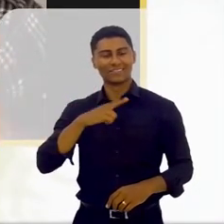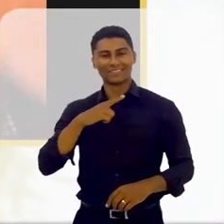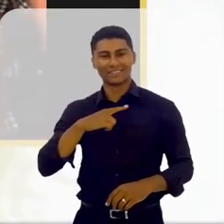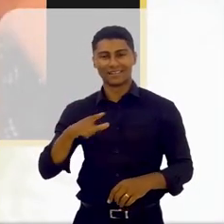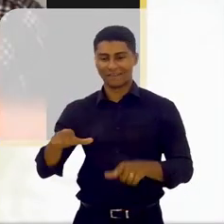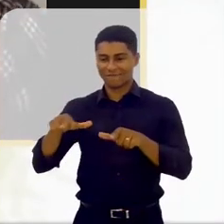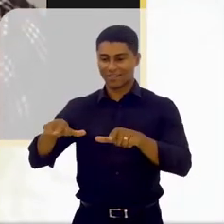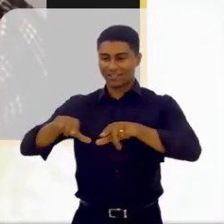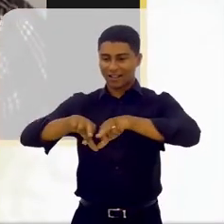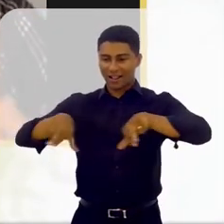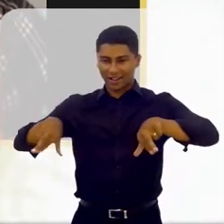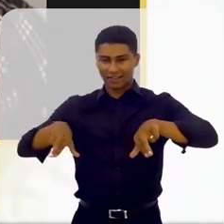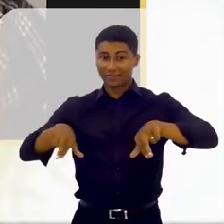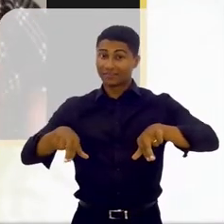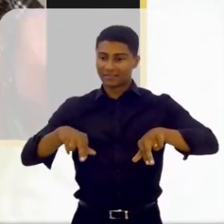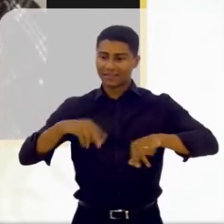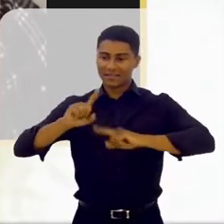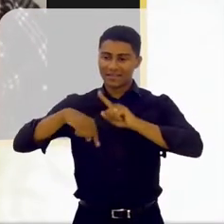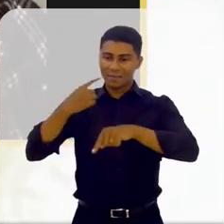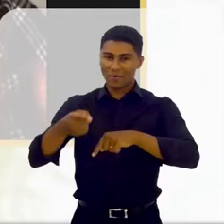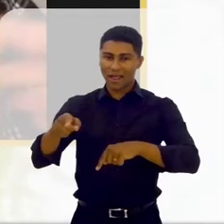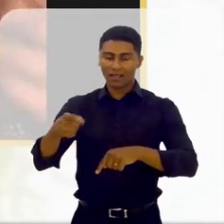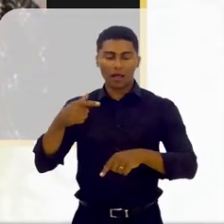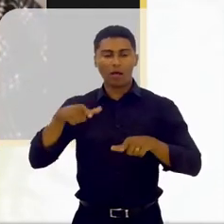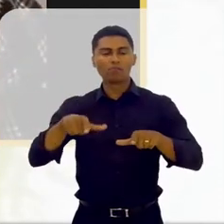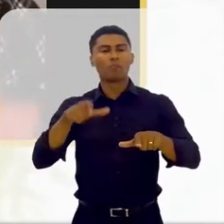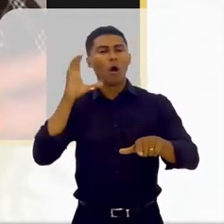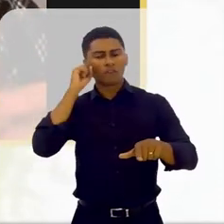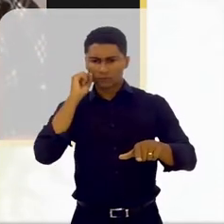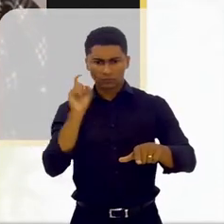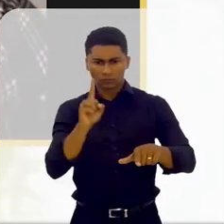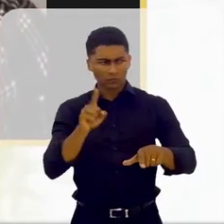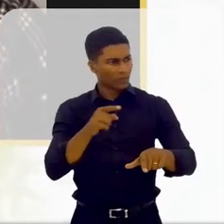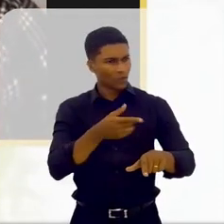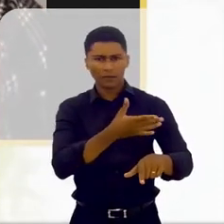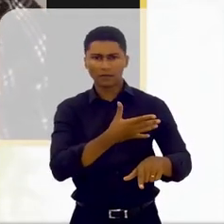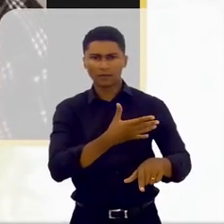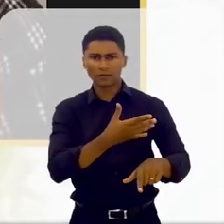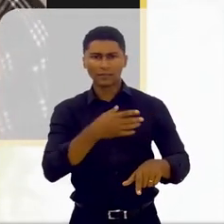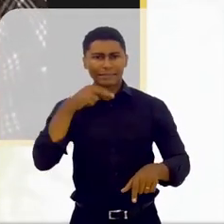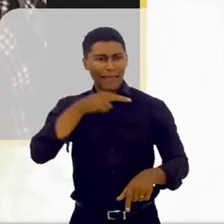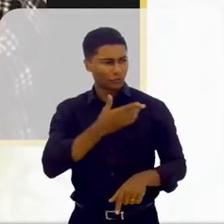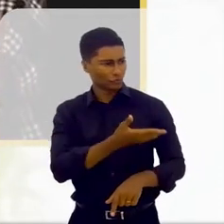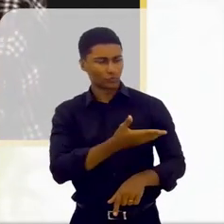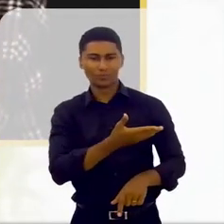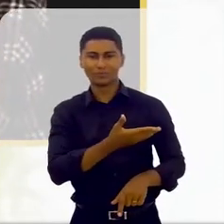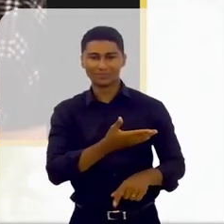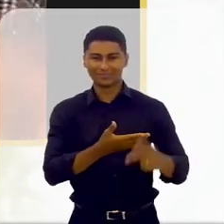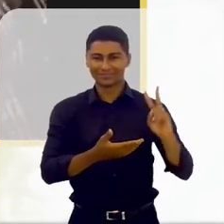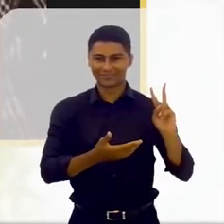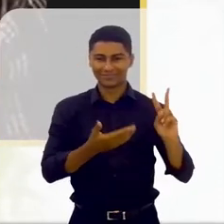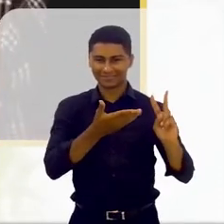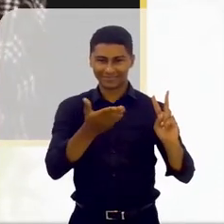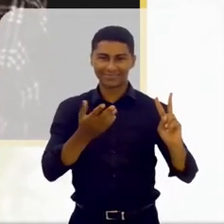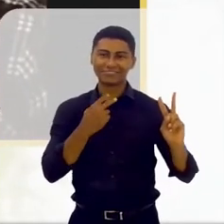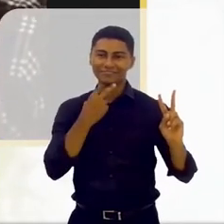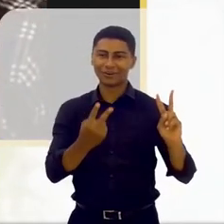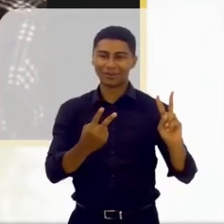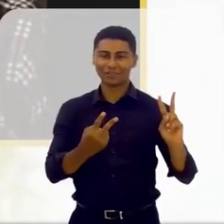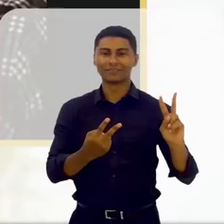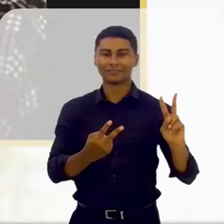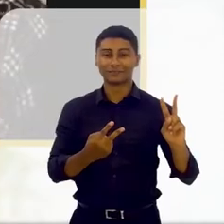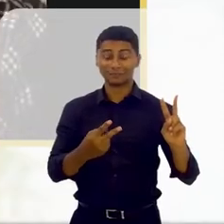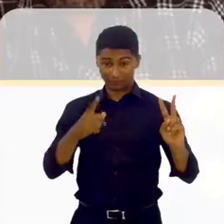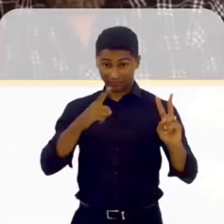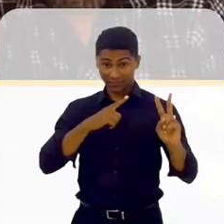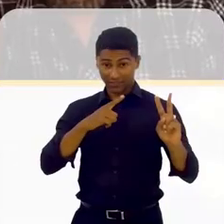o Não era áudio mais lá. Roberto Carlos, era a Era a gente, porque gente. eu gravei lá porque eu precisava É. registrar aquilo. Então, aí às vezes na fita tinha um negocinho que